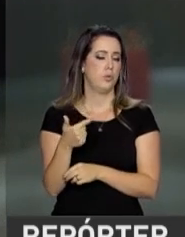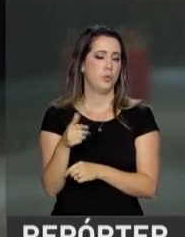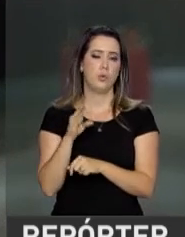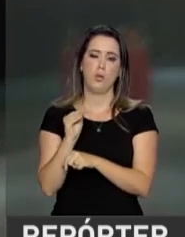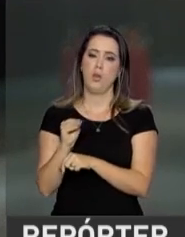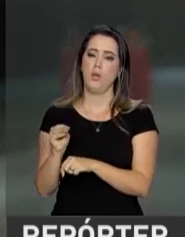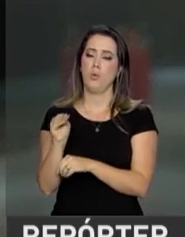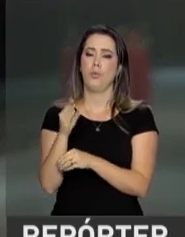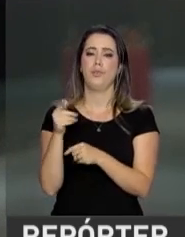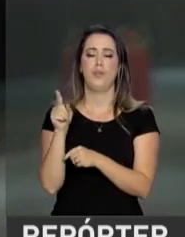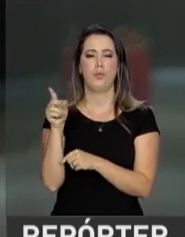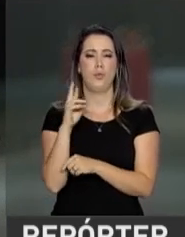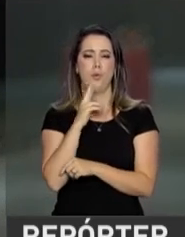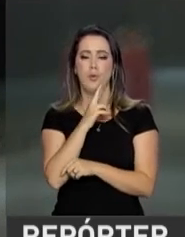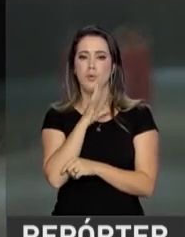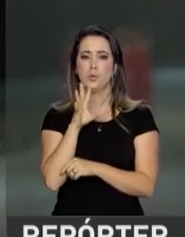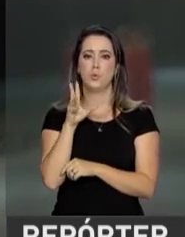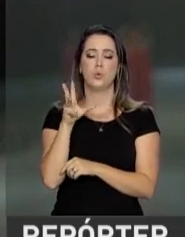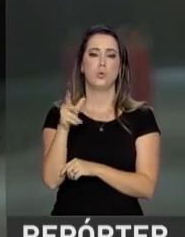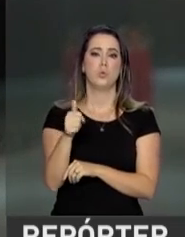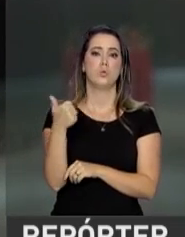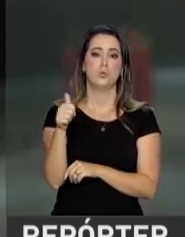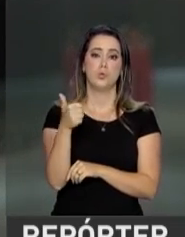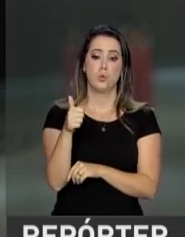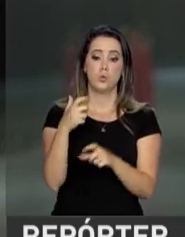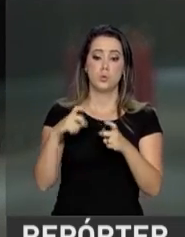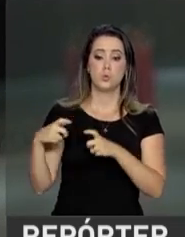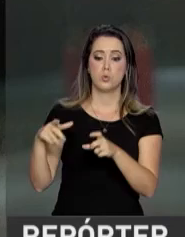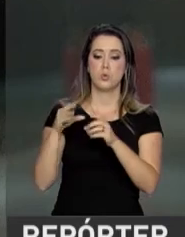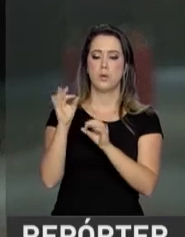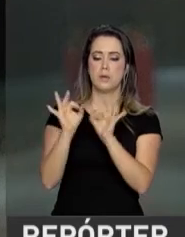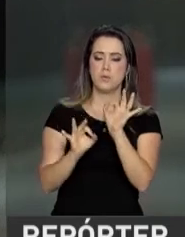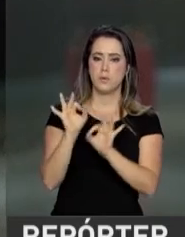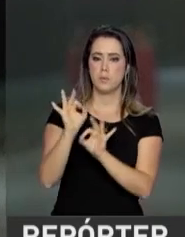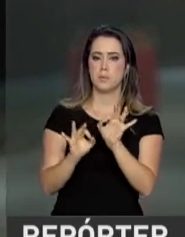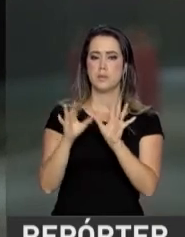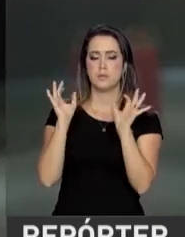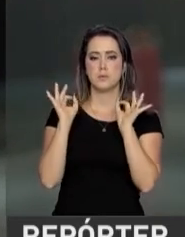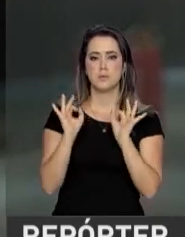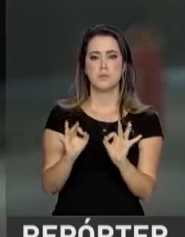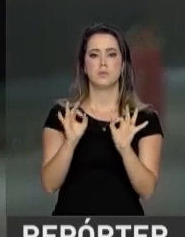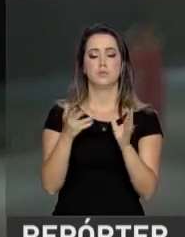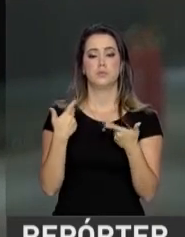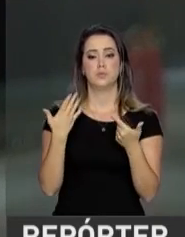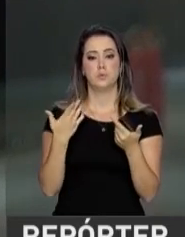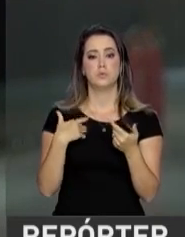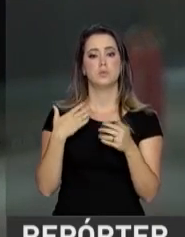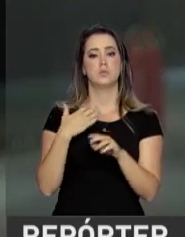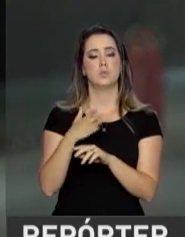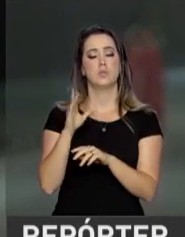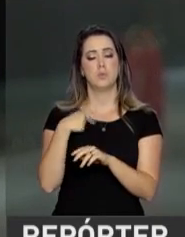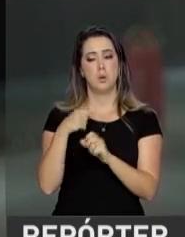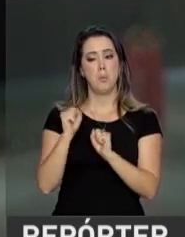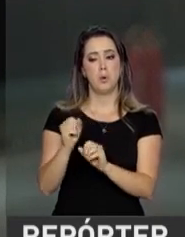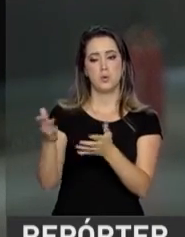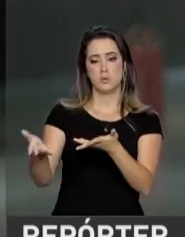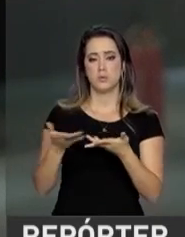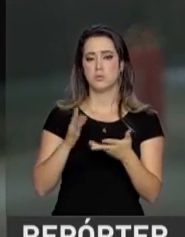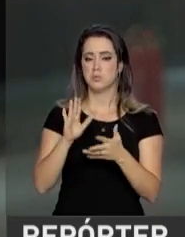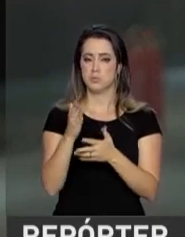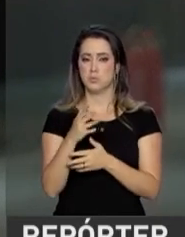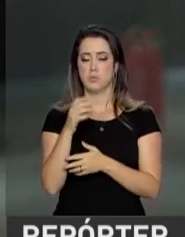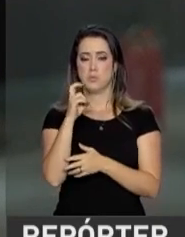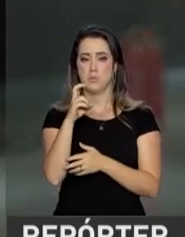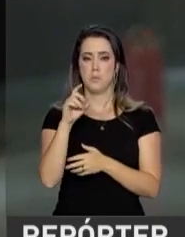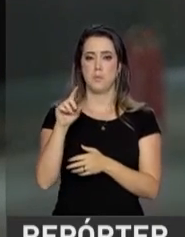roraima e aí quando todos os 11 abrigos estiverem montados e funcionando haverá uma capacidade para abrigar cerca